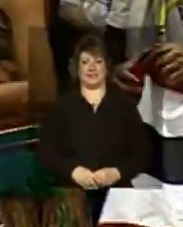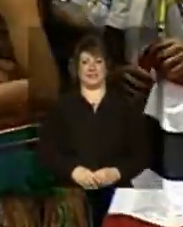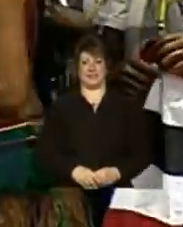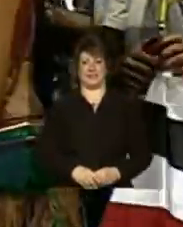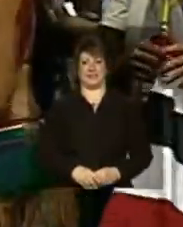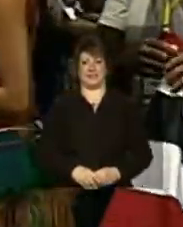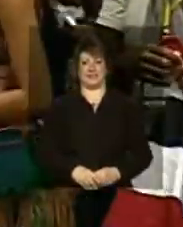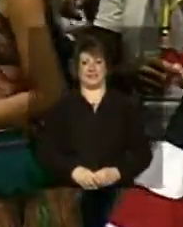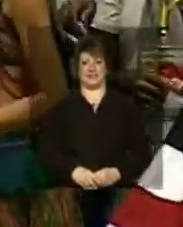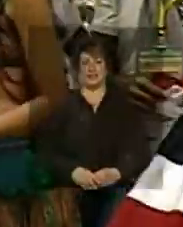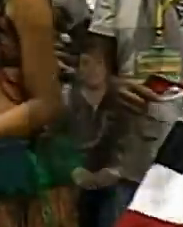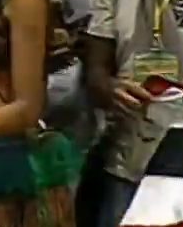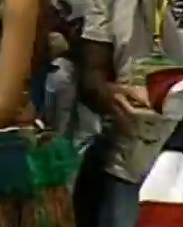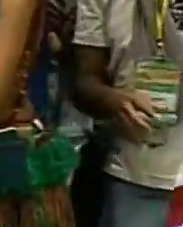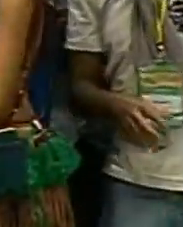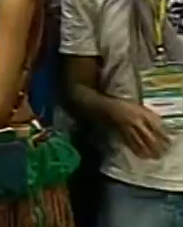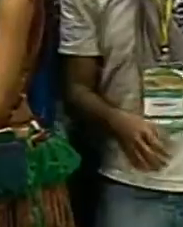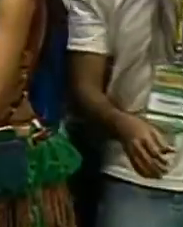Uma foto com ela aí.